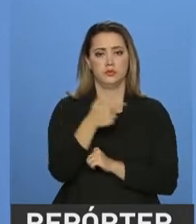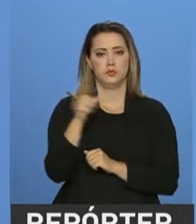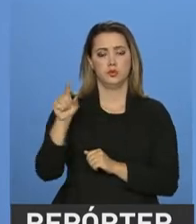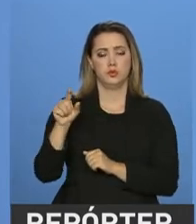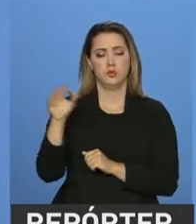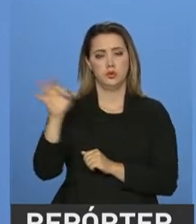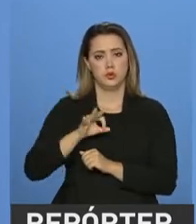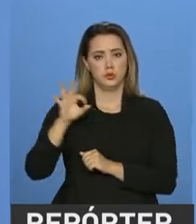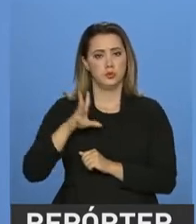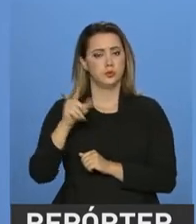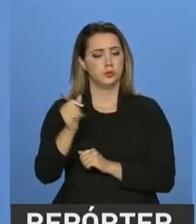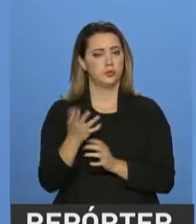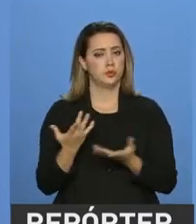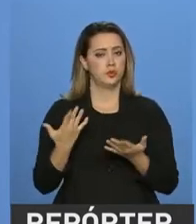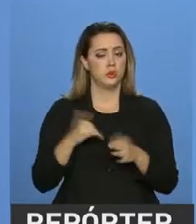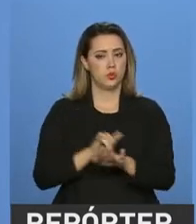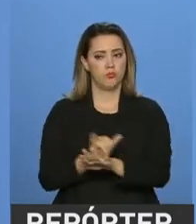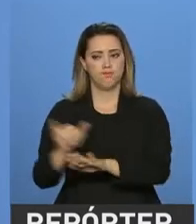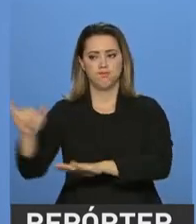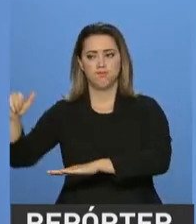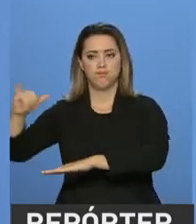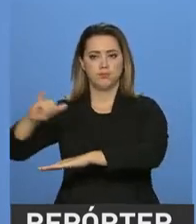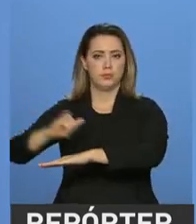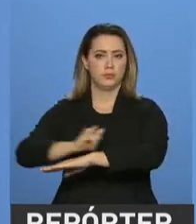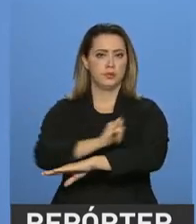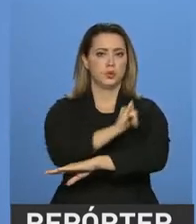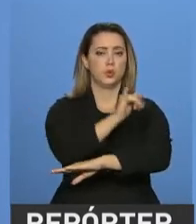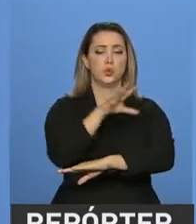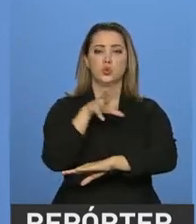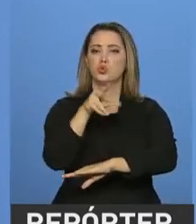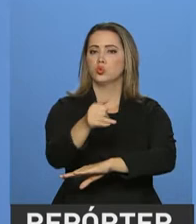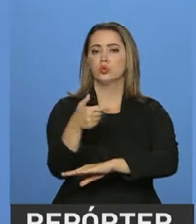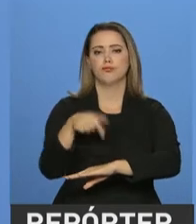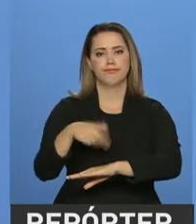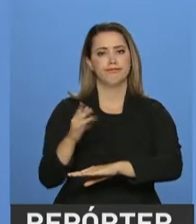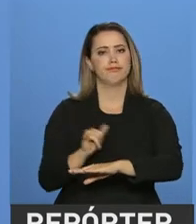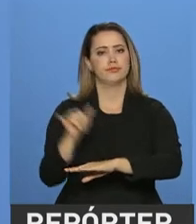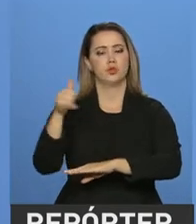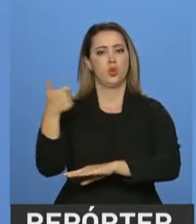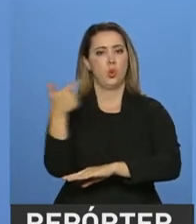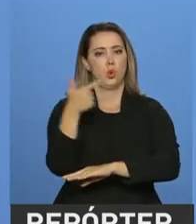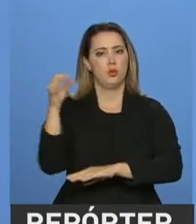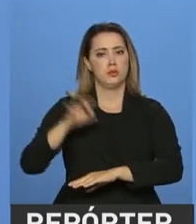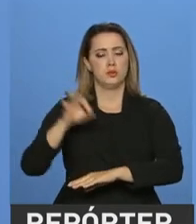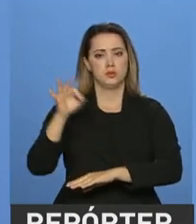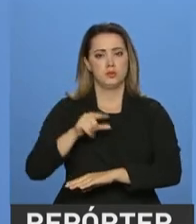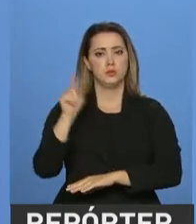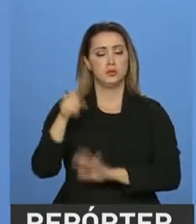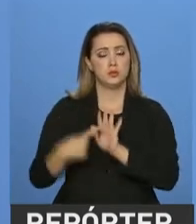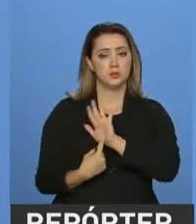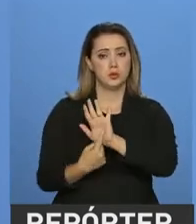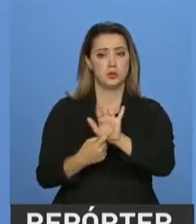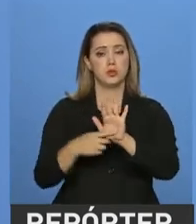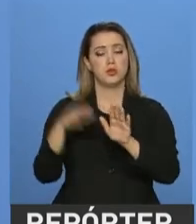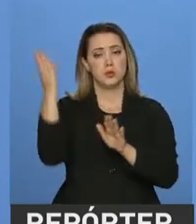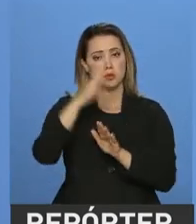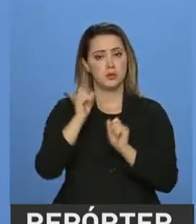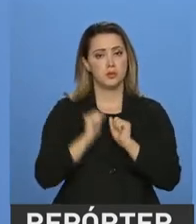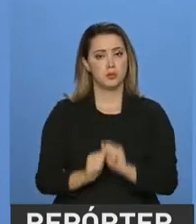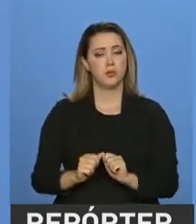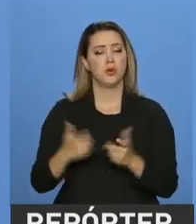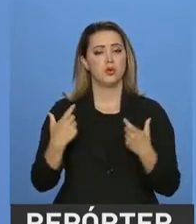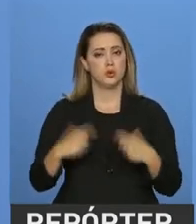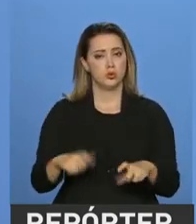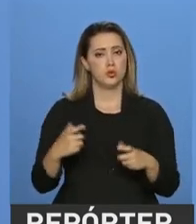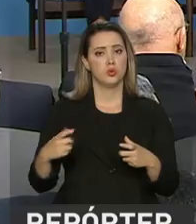de todo o mercado doméstico é uma prova de que o brasil é um